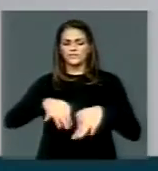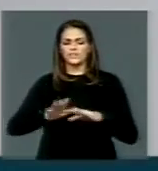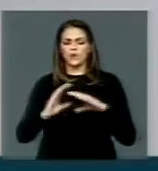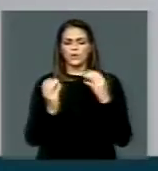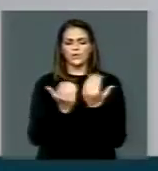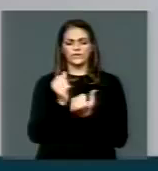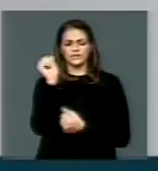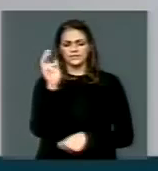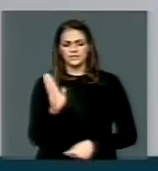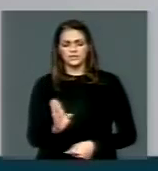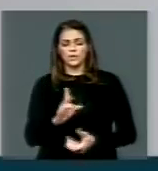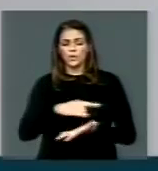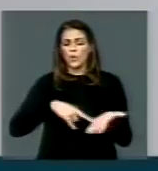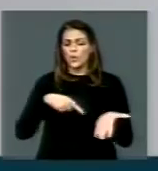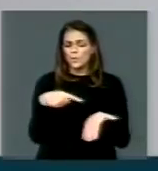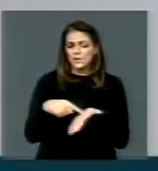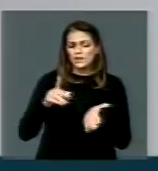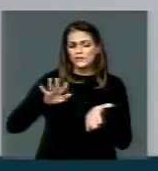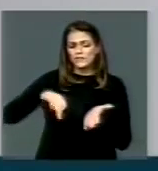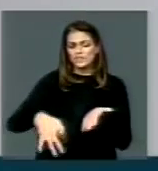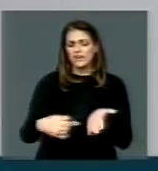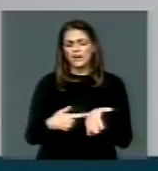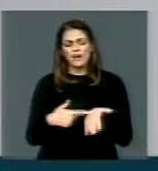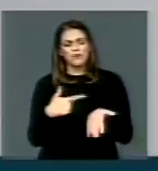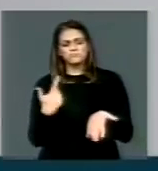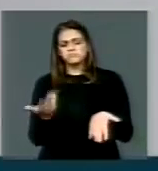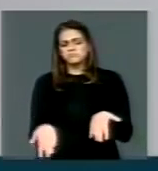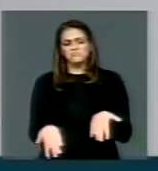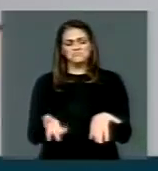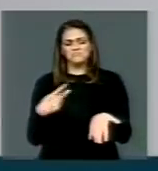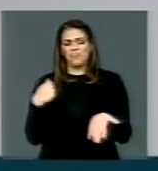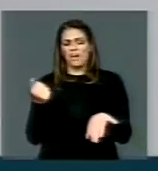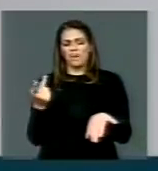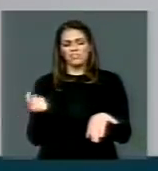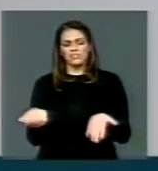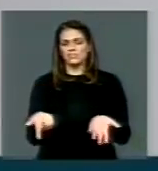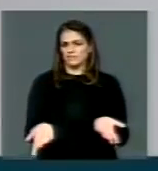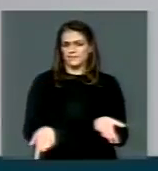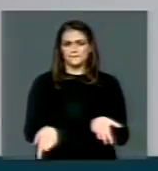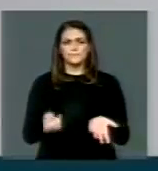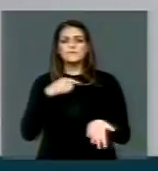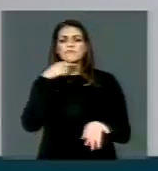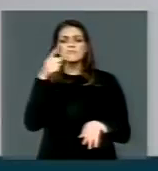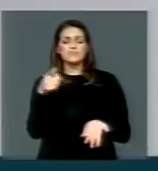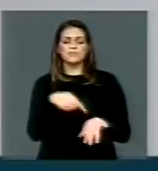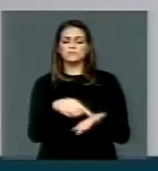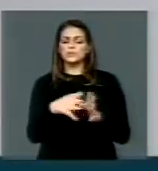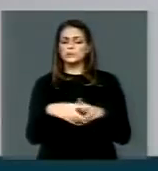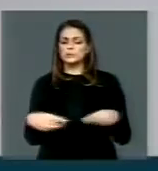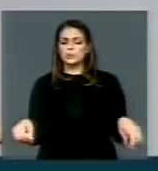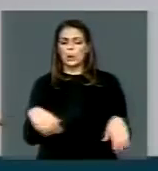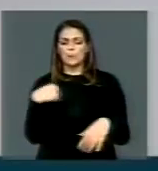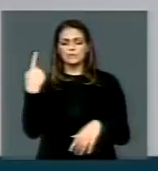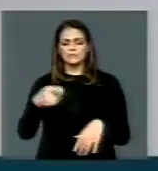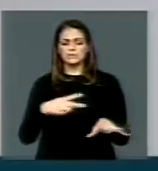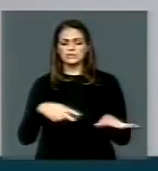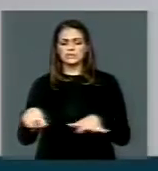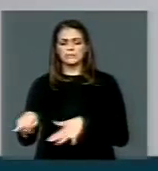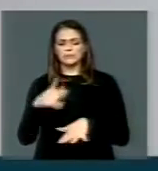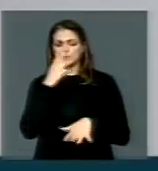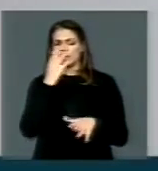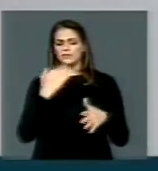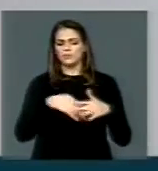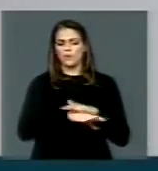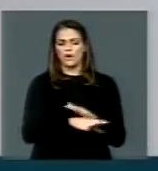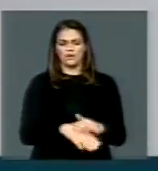conferências nacionais não são ponto de reflexão para ninguém. Some na primeira semana, vai para as